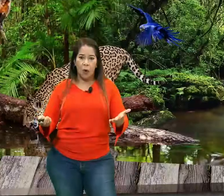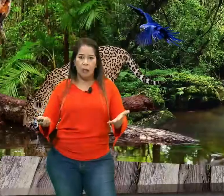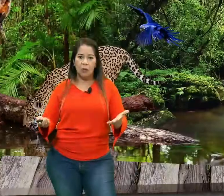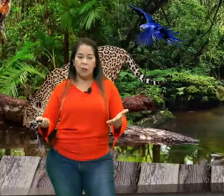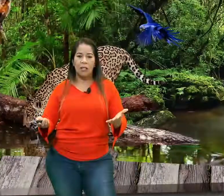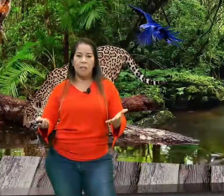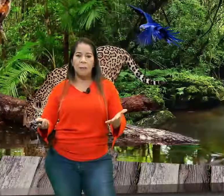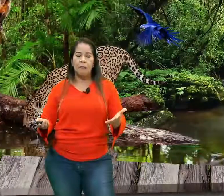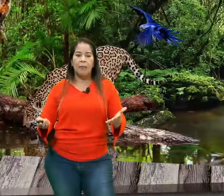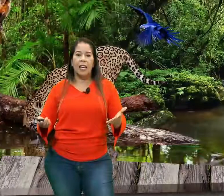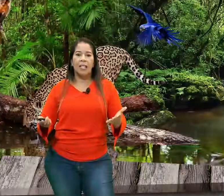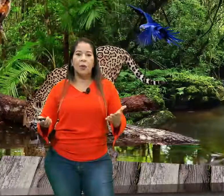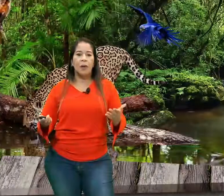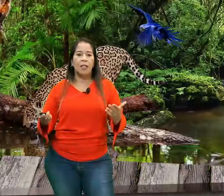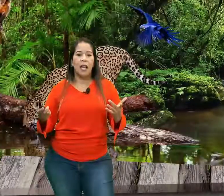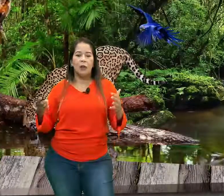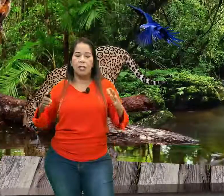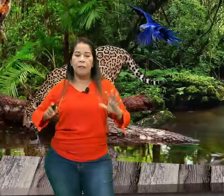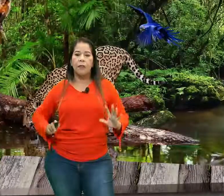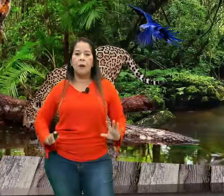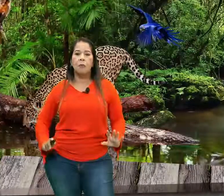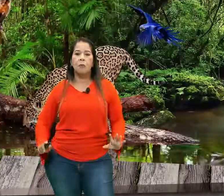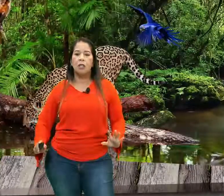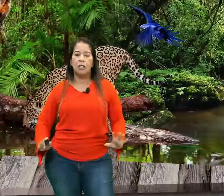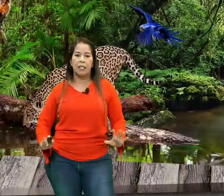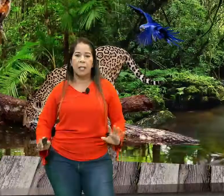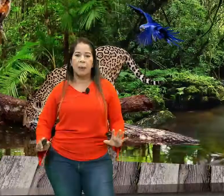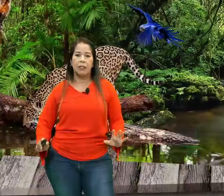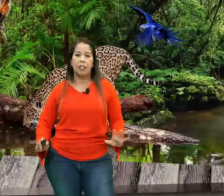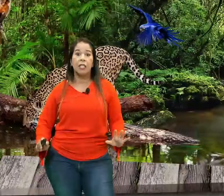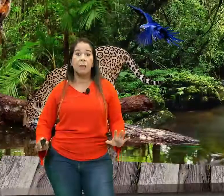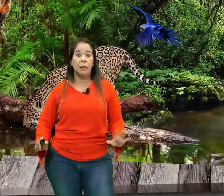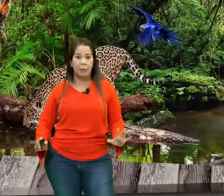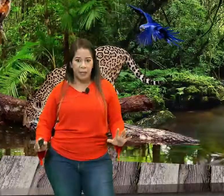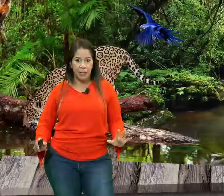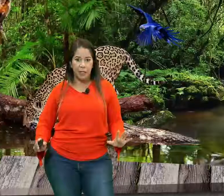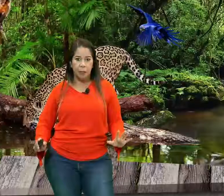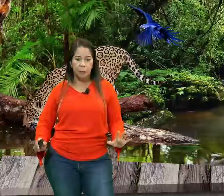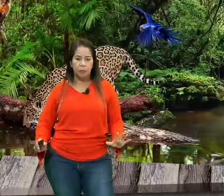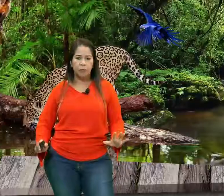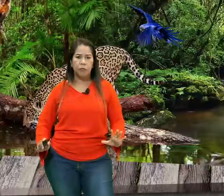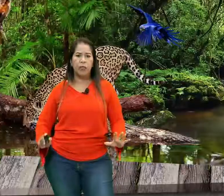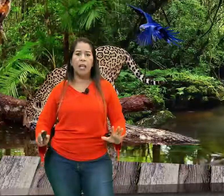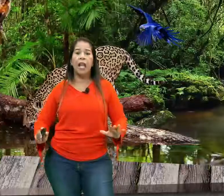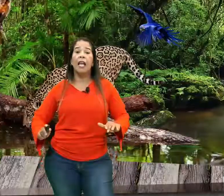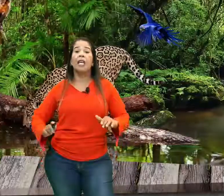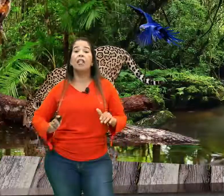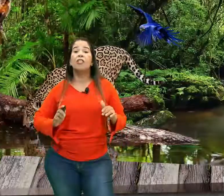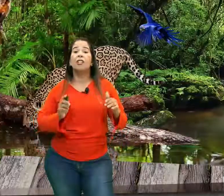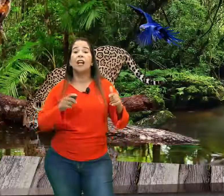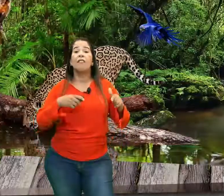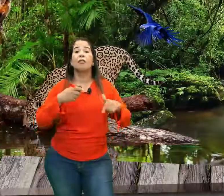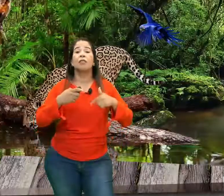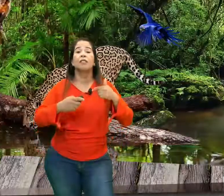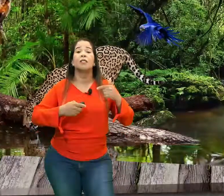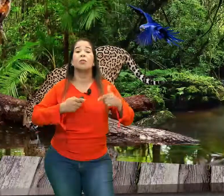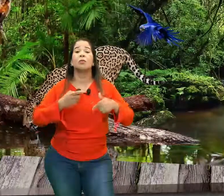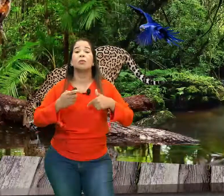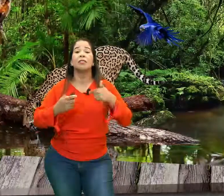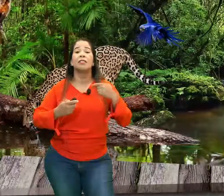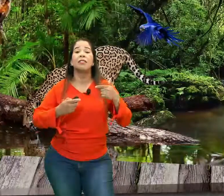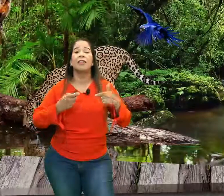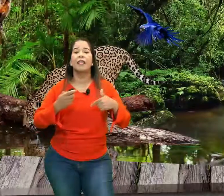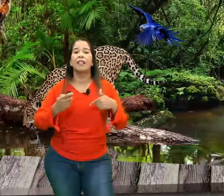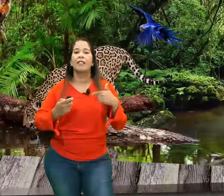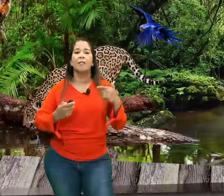as transformações, elas começaram, ele viu a mudança das patinhas, mas presta atenção, ele já estava acontecendo